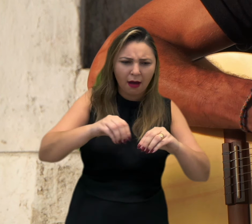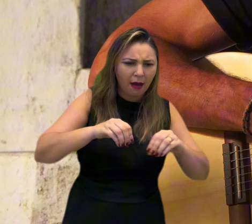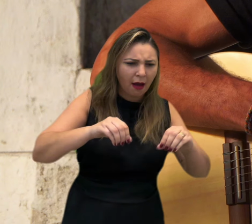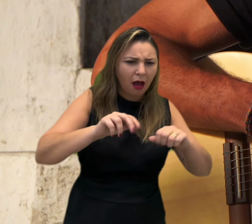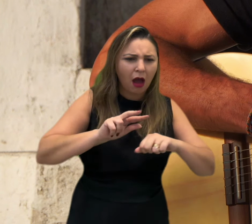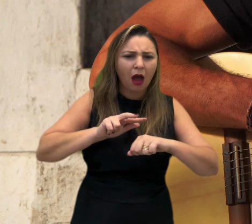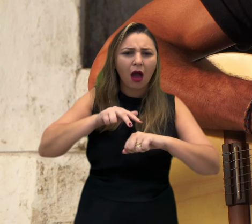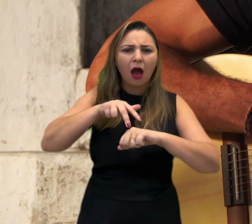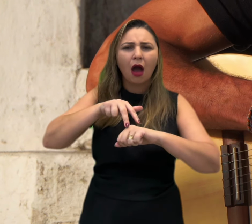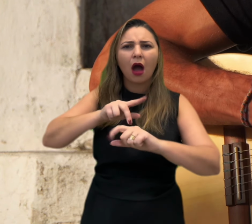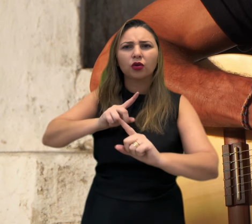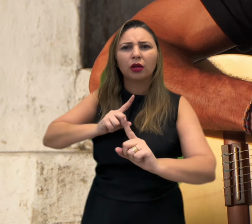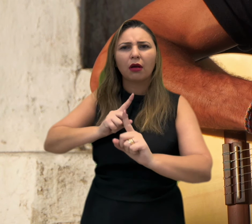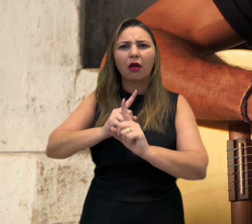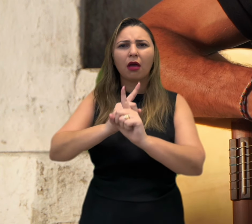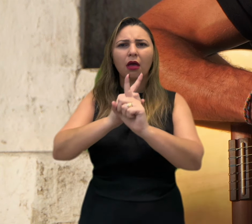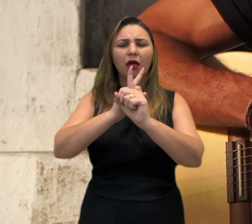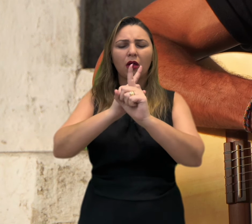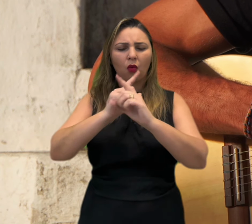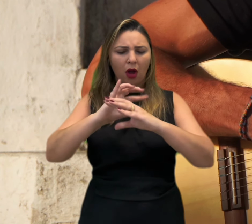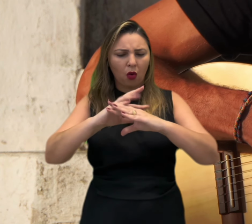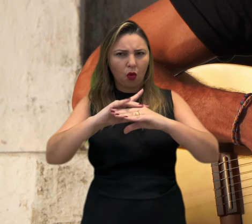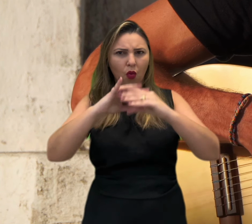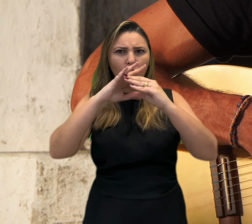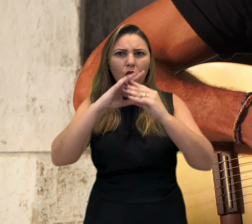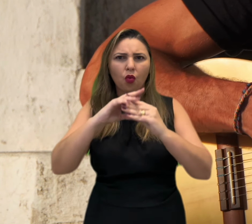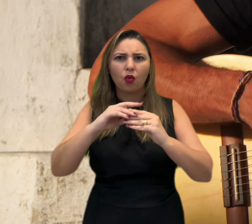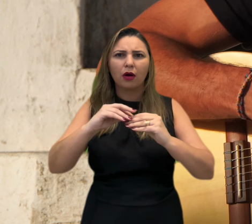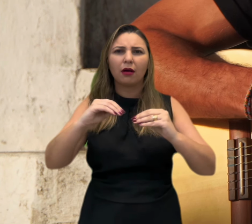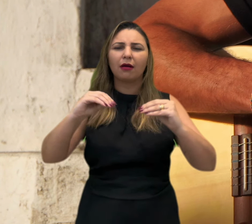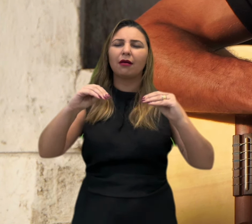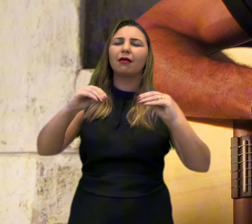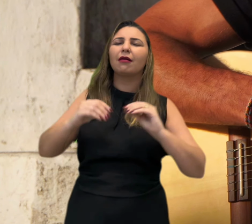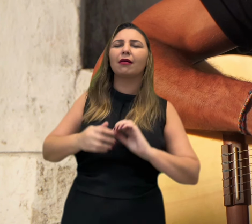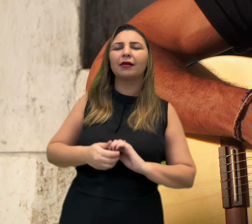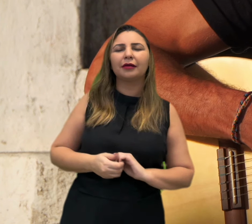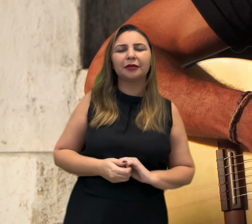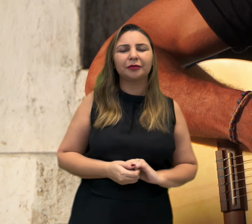E na areia me encontrei com a